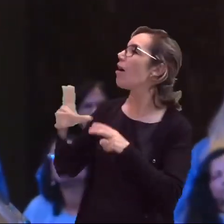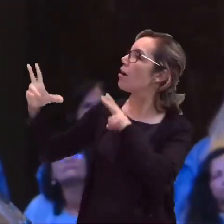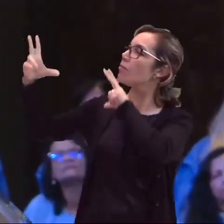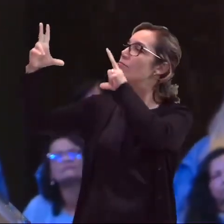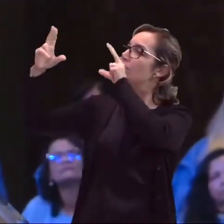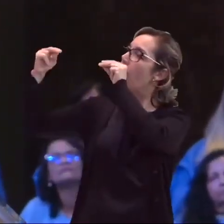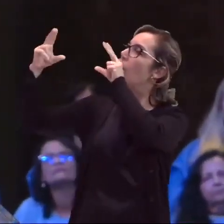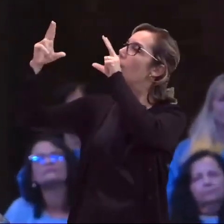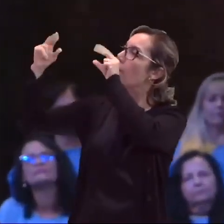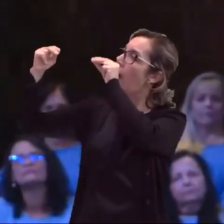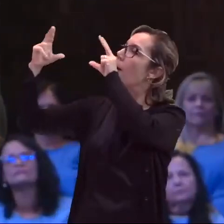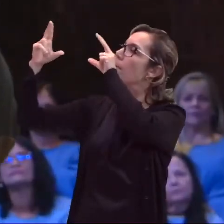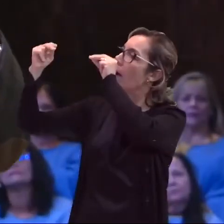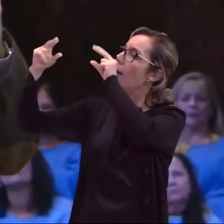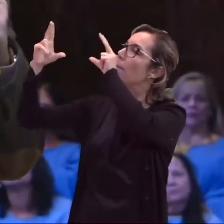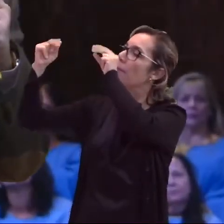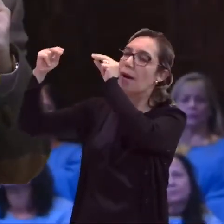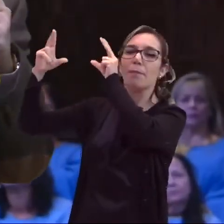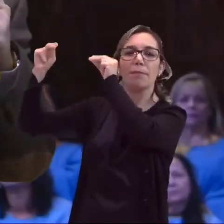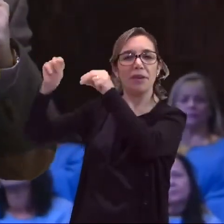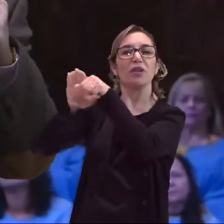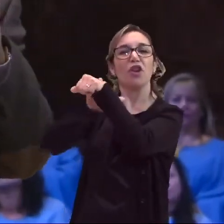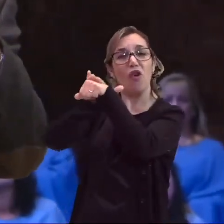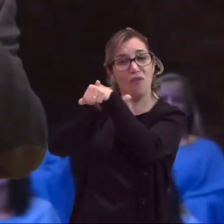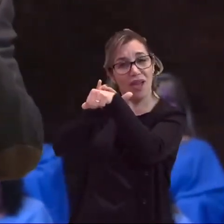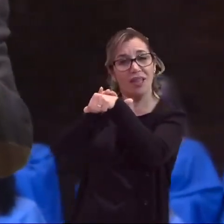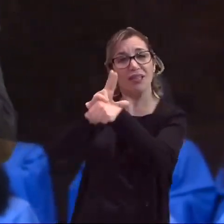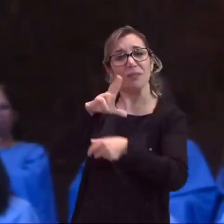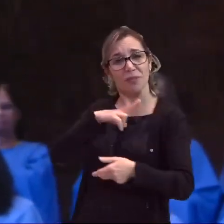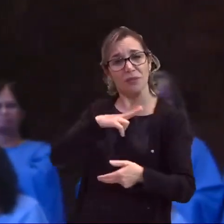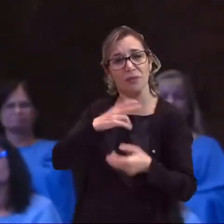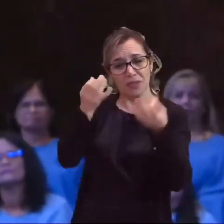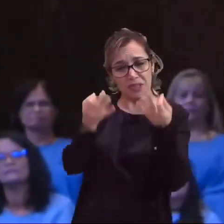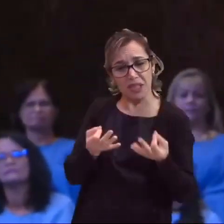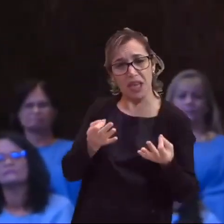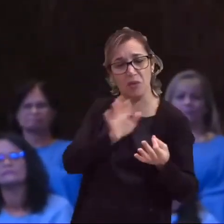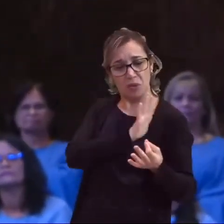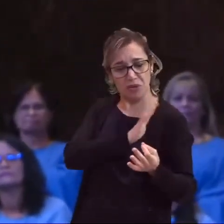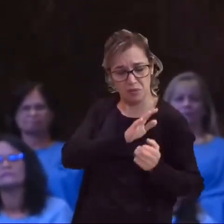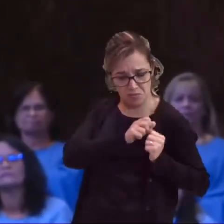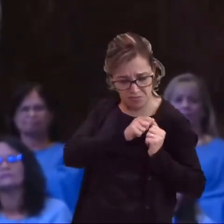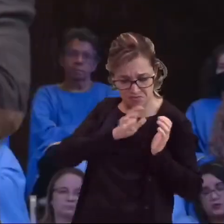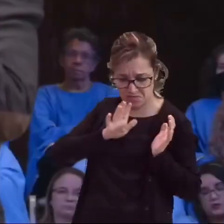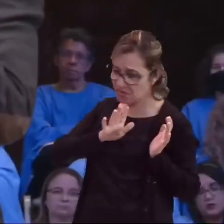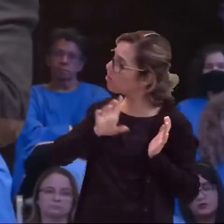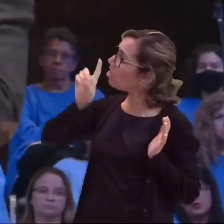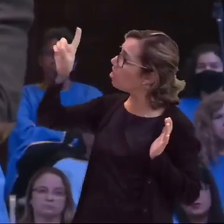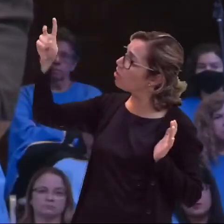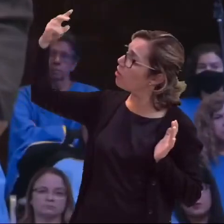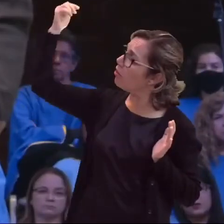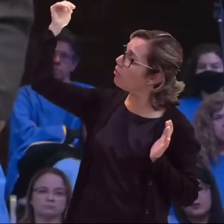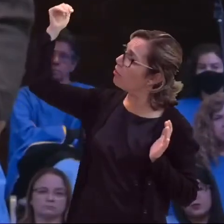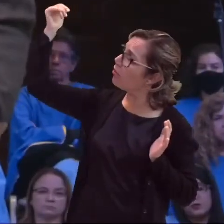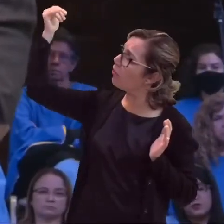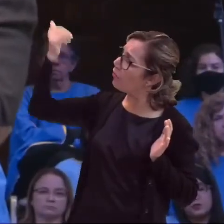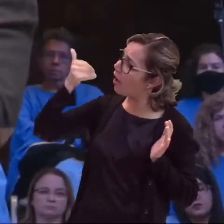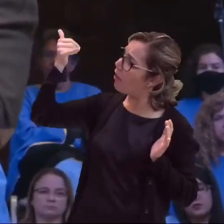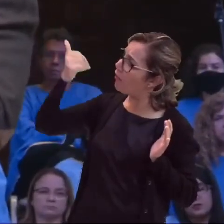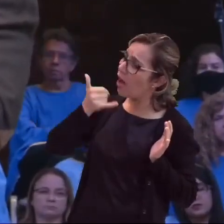Mogi movimentos dos monges o e nesses monges nesse nessa tentativa